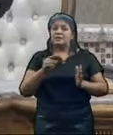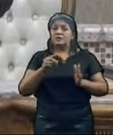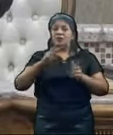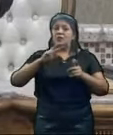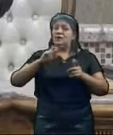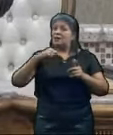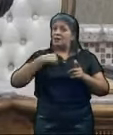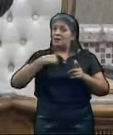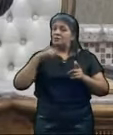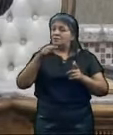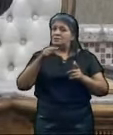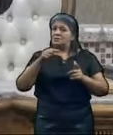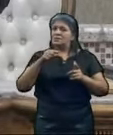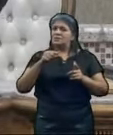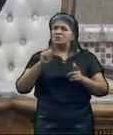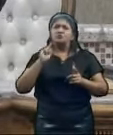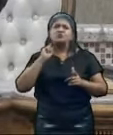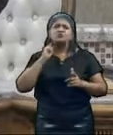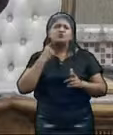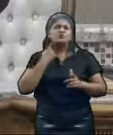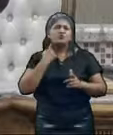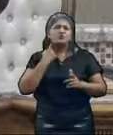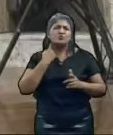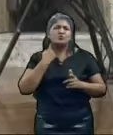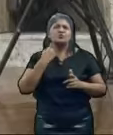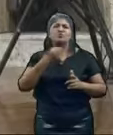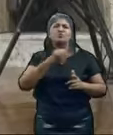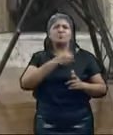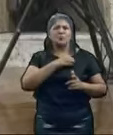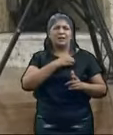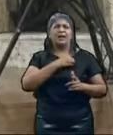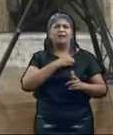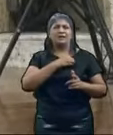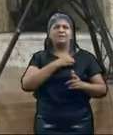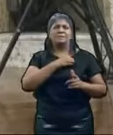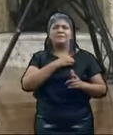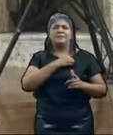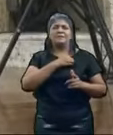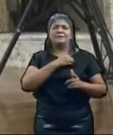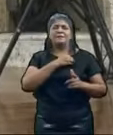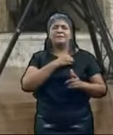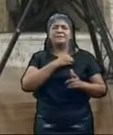vida de Cristo Jesus vida de santidade vida de Pureza